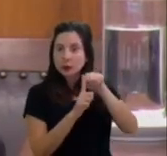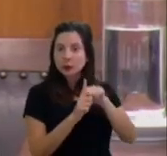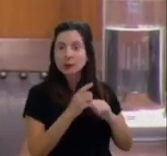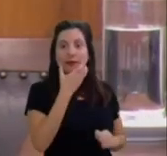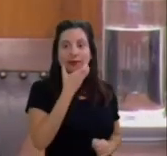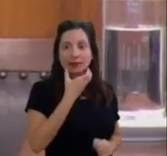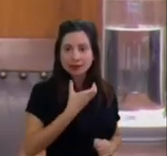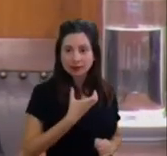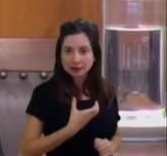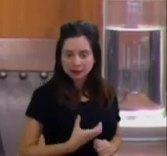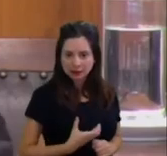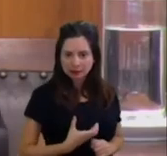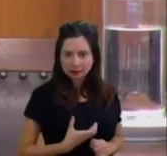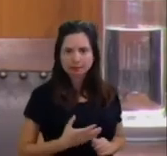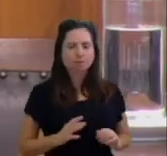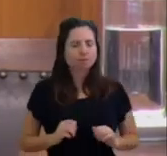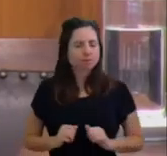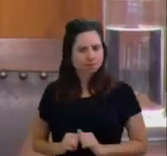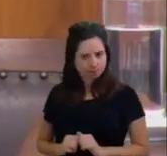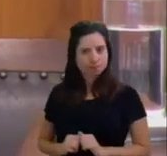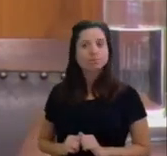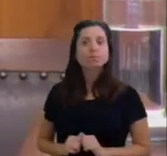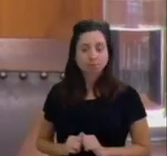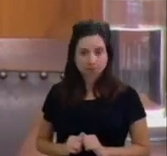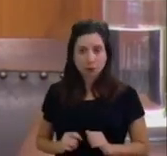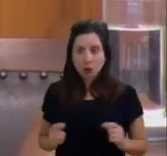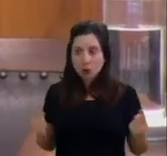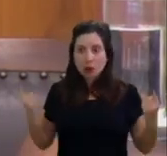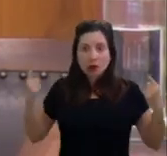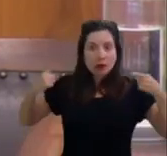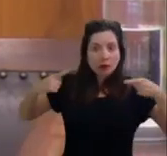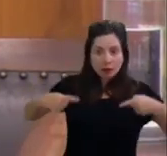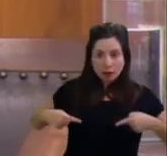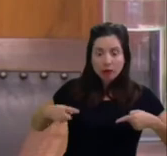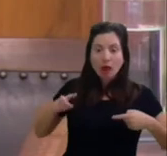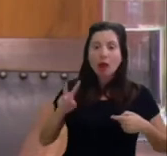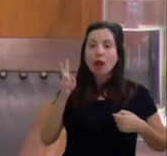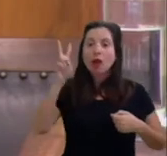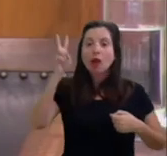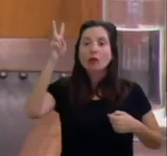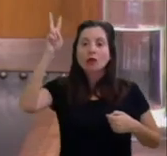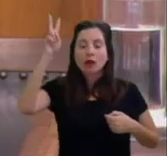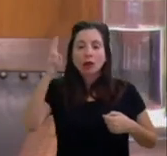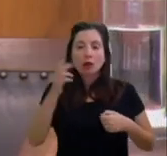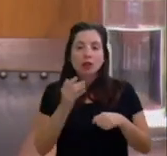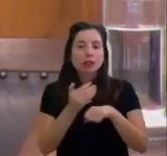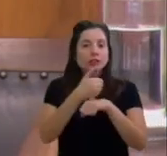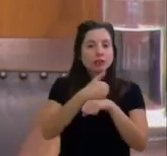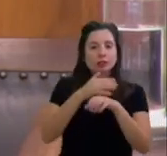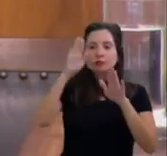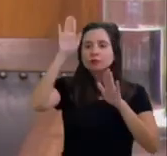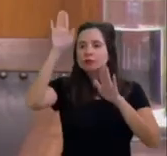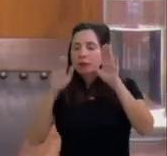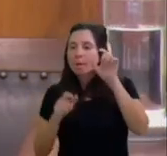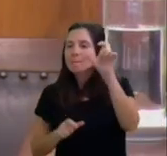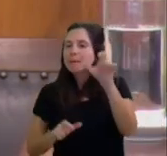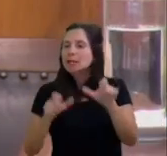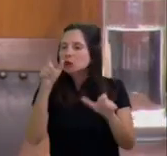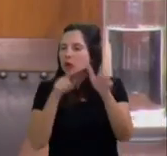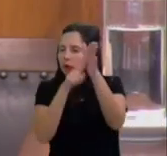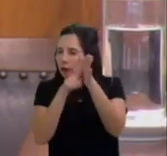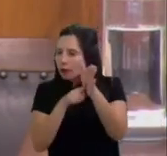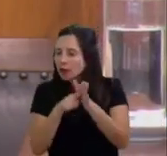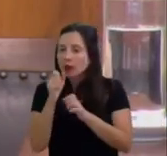A controvérsia principal reside, a nosso ver, nos valores empregados em atos de pré-campanha realizados pelos investigados durante os anos de